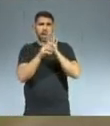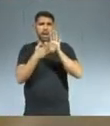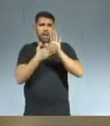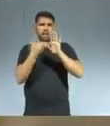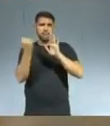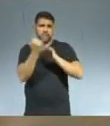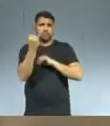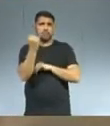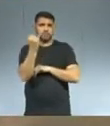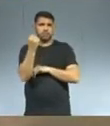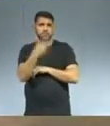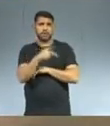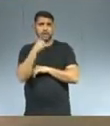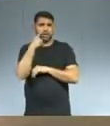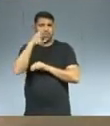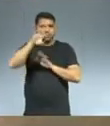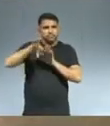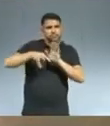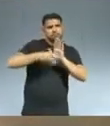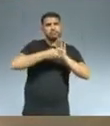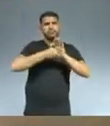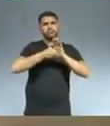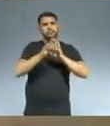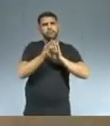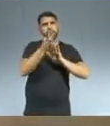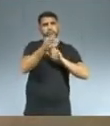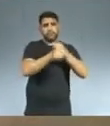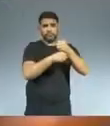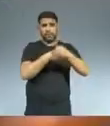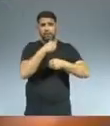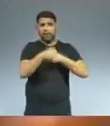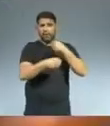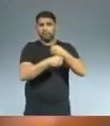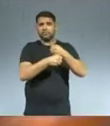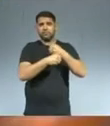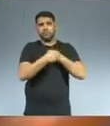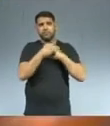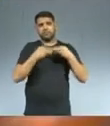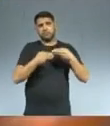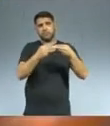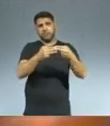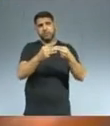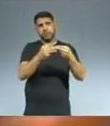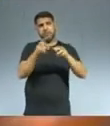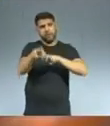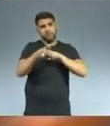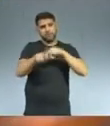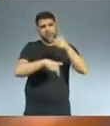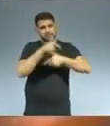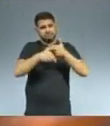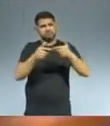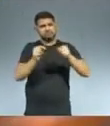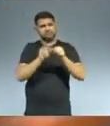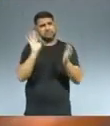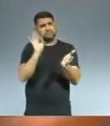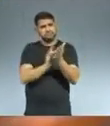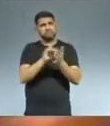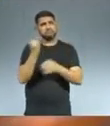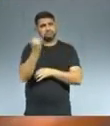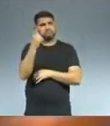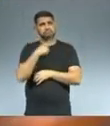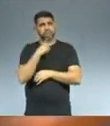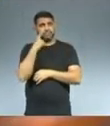muito importante a ser implementada nos próximos anos e o Ministério da Agricultura tem se dedicado muito para que a gente possa